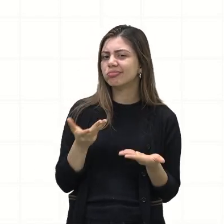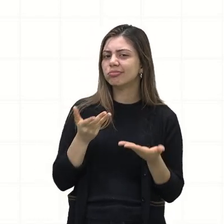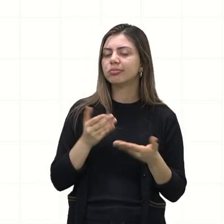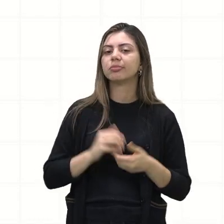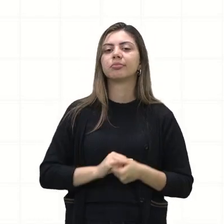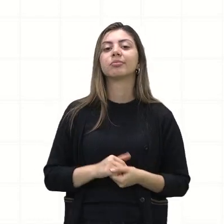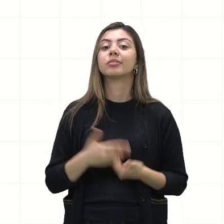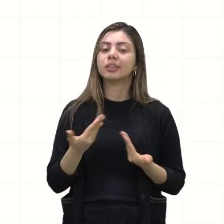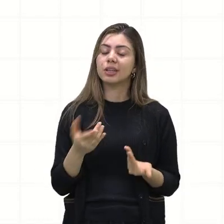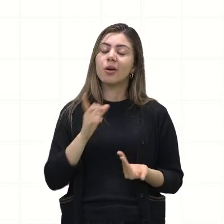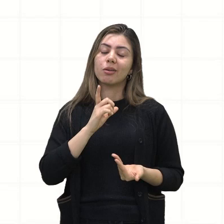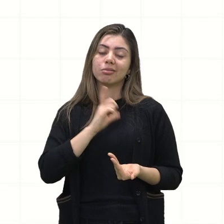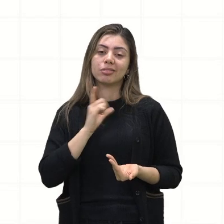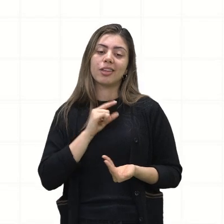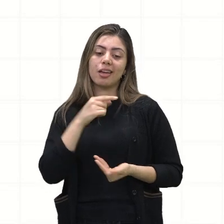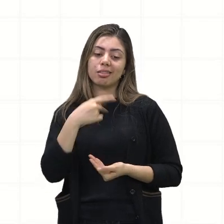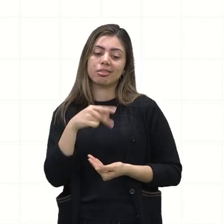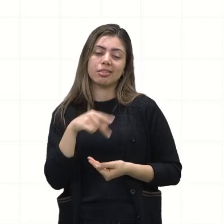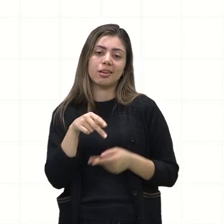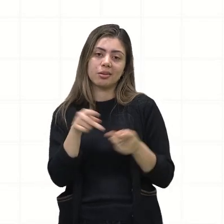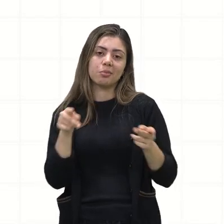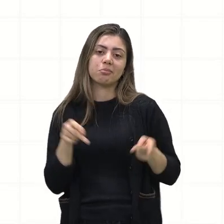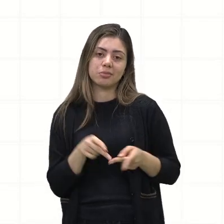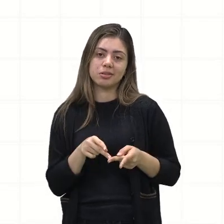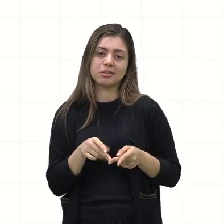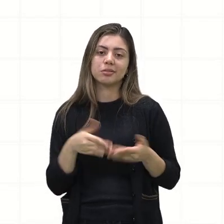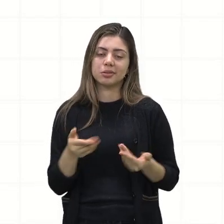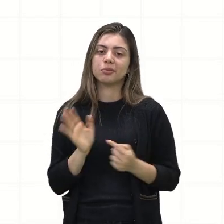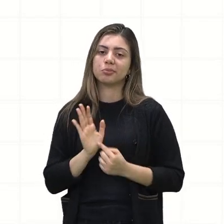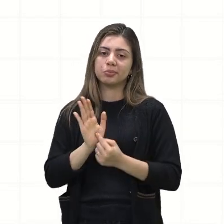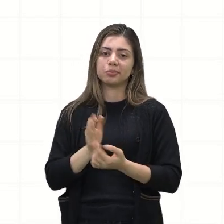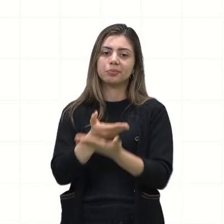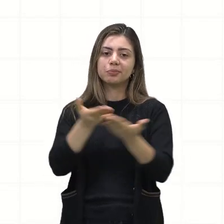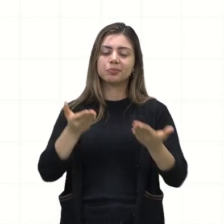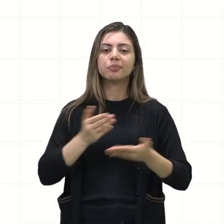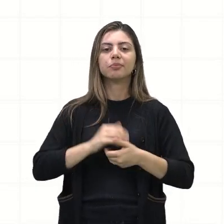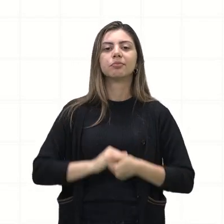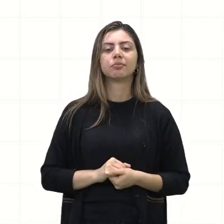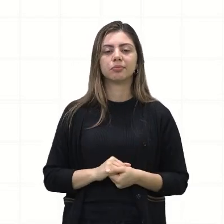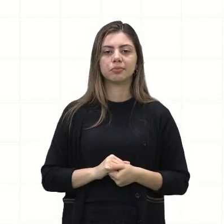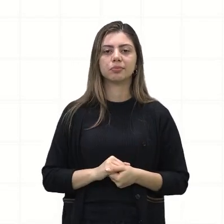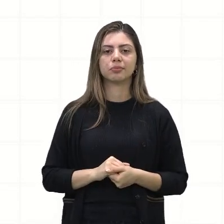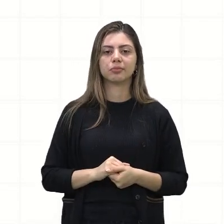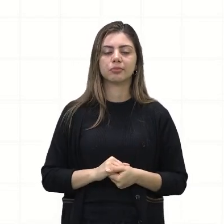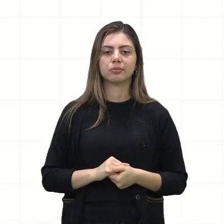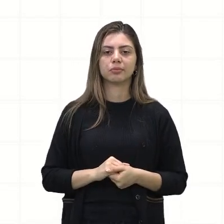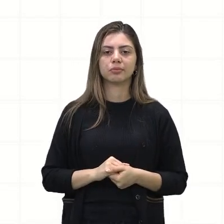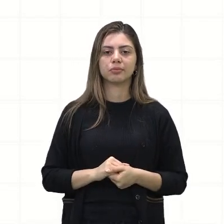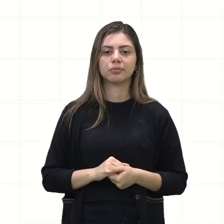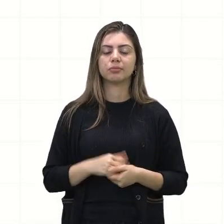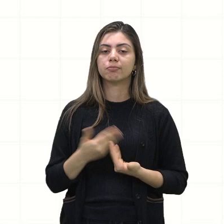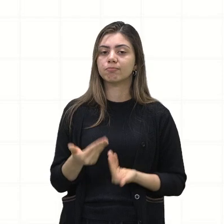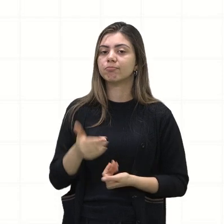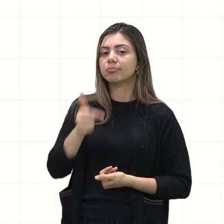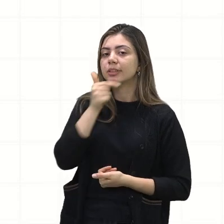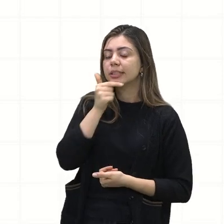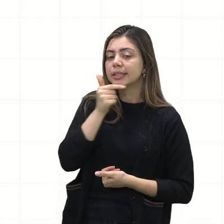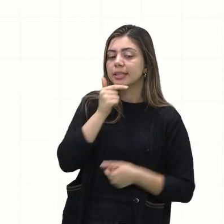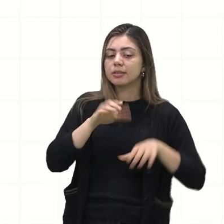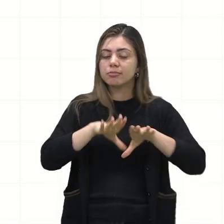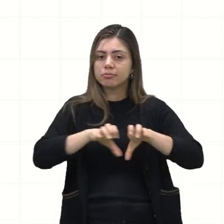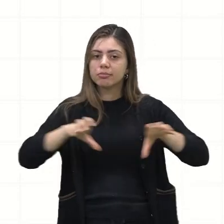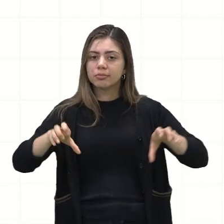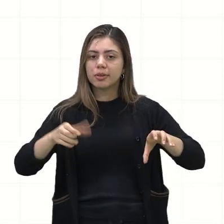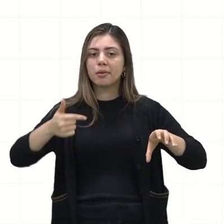Mas são as que tem lá. Vamos trabalhar em cima disso, né? Então, vamos lá, ó. Queijo, calabresa